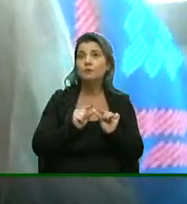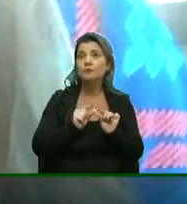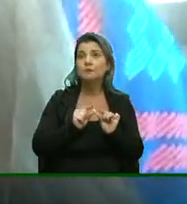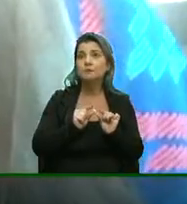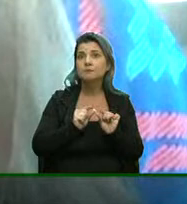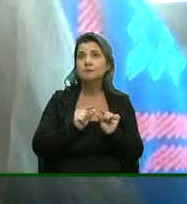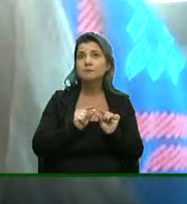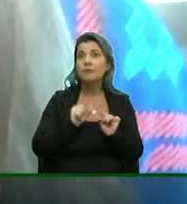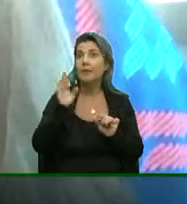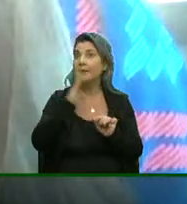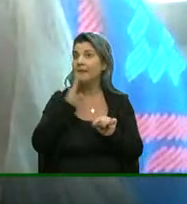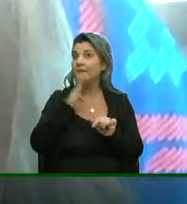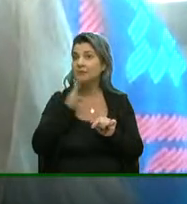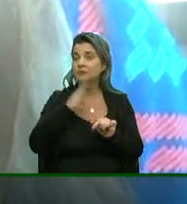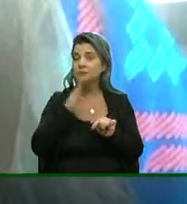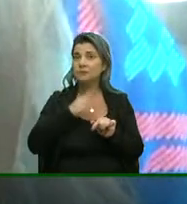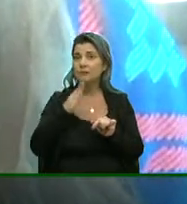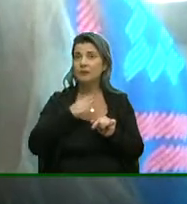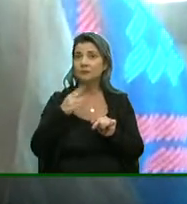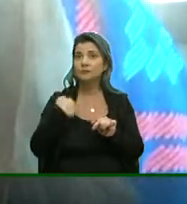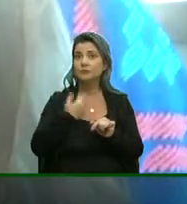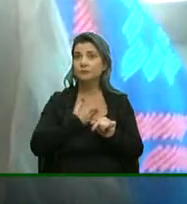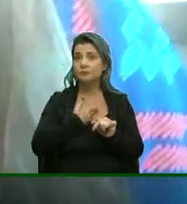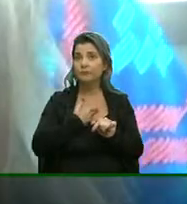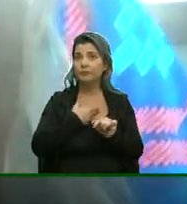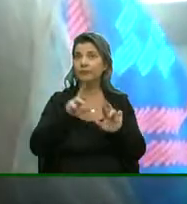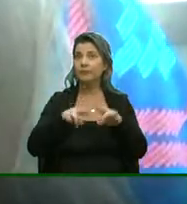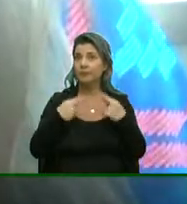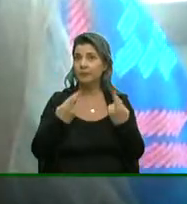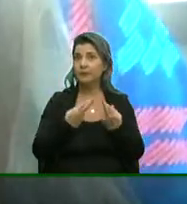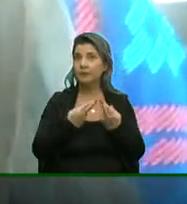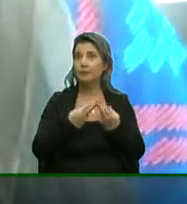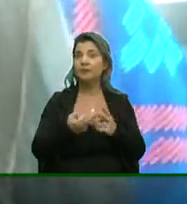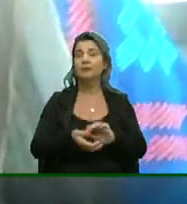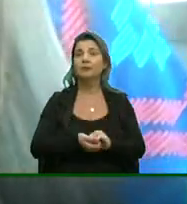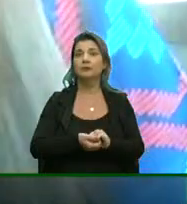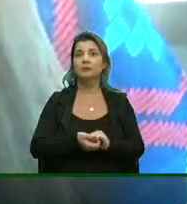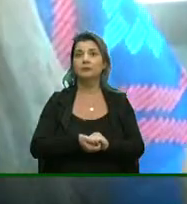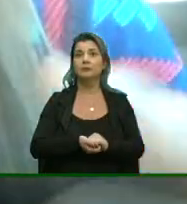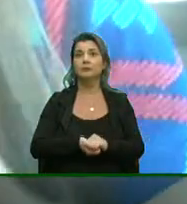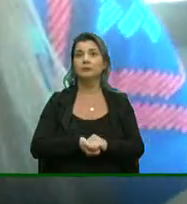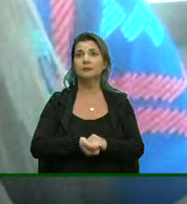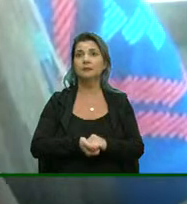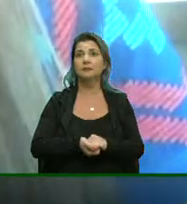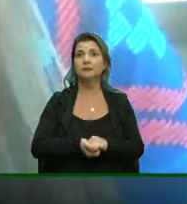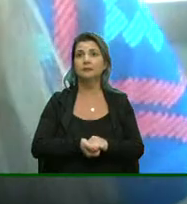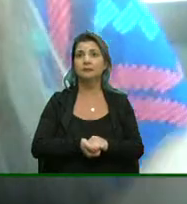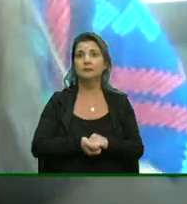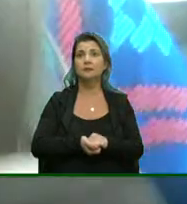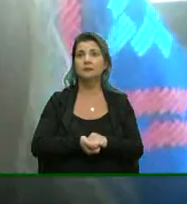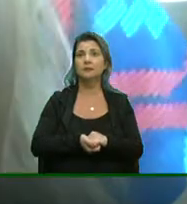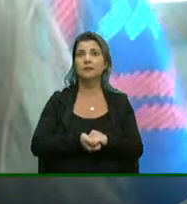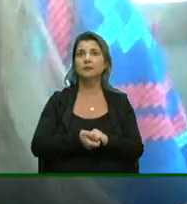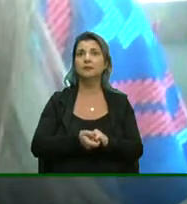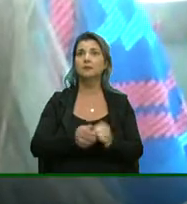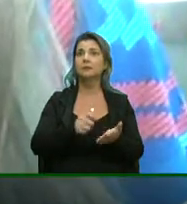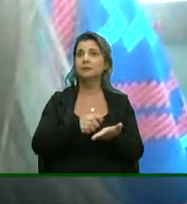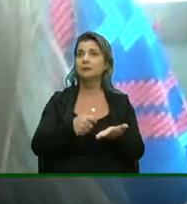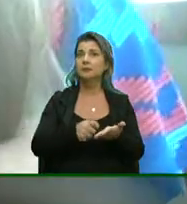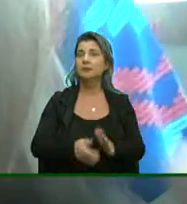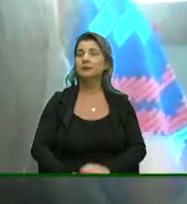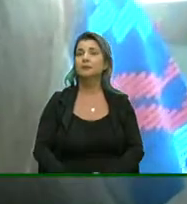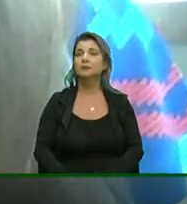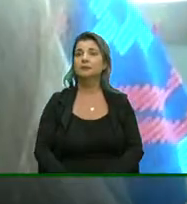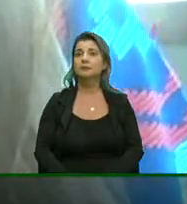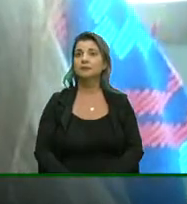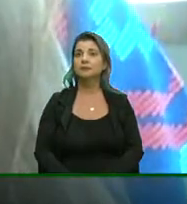pela velocidade que a gente está tendo as sessões ultimamente, de buscar as assinaturas sem prejuízo do